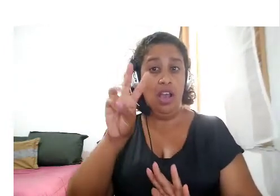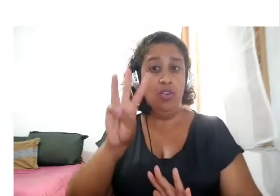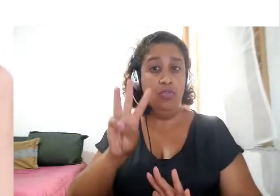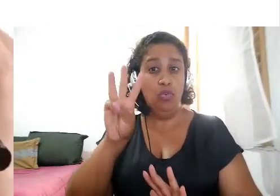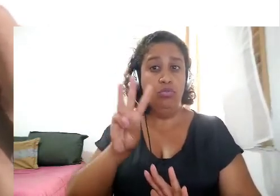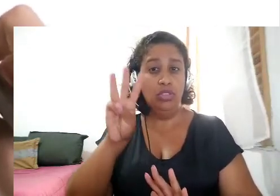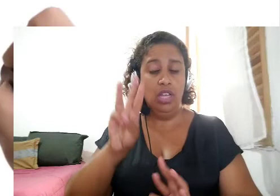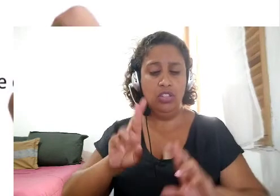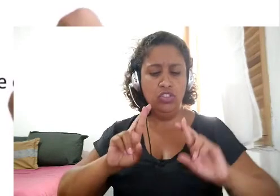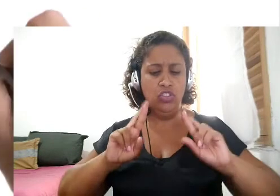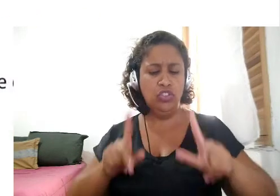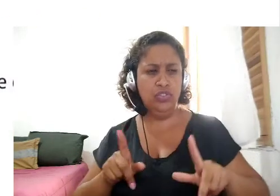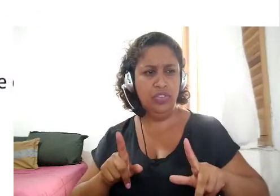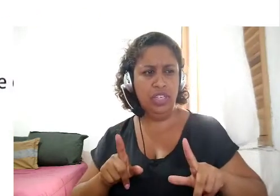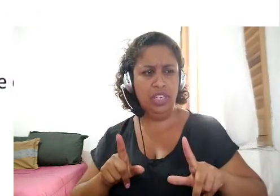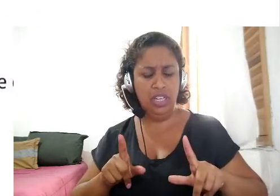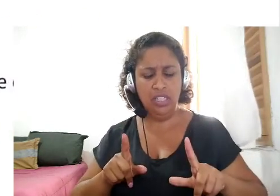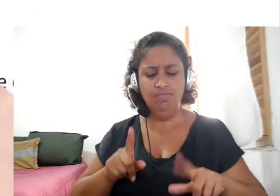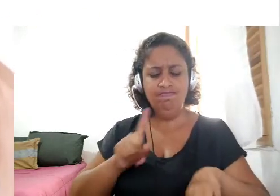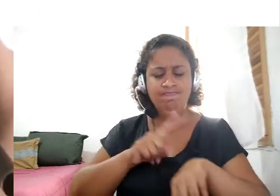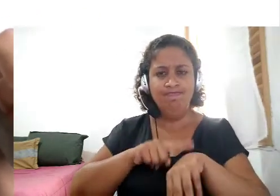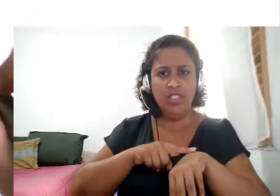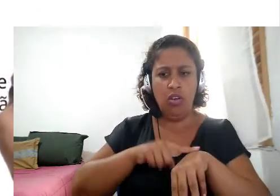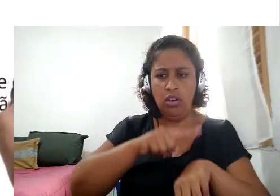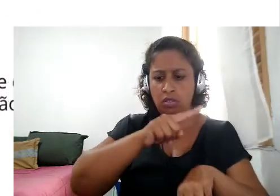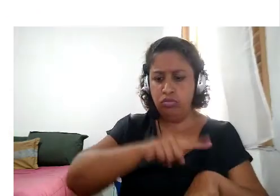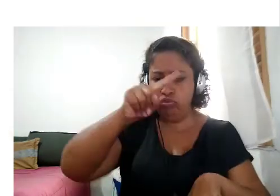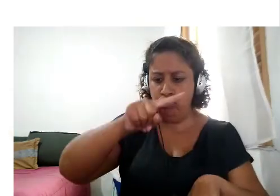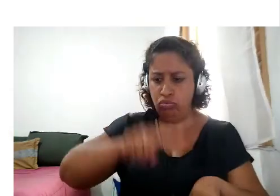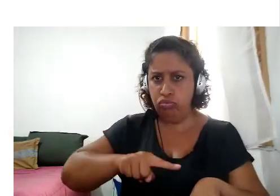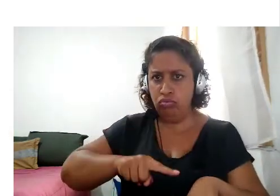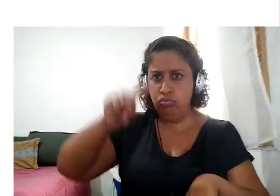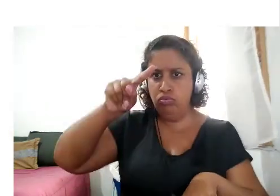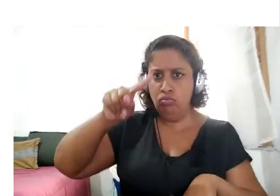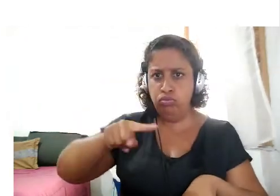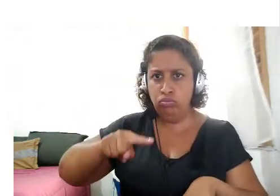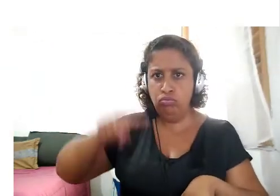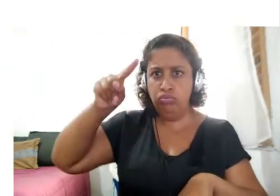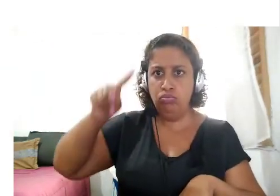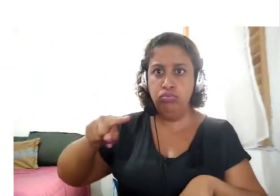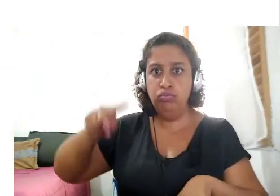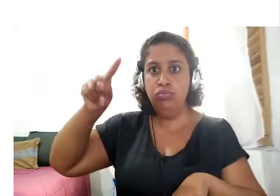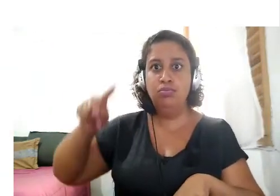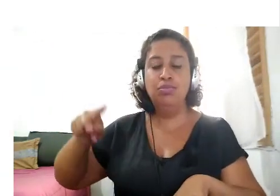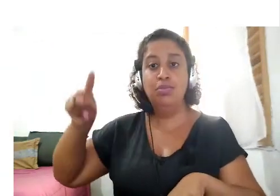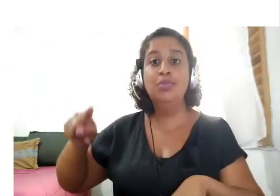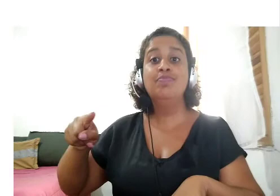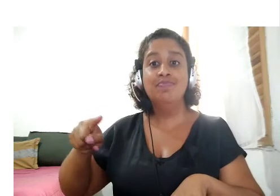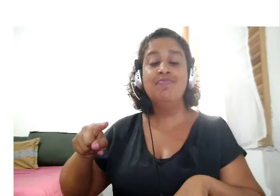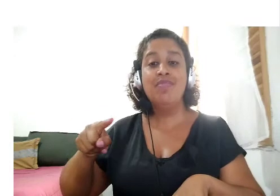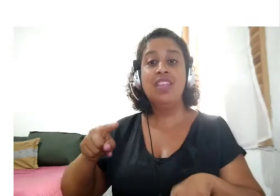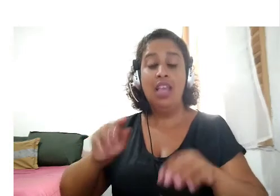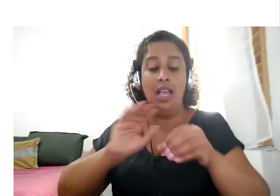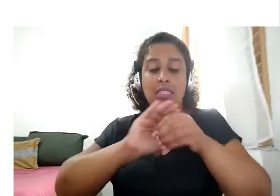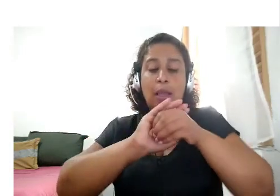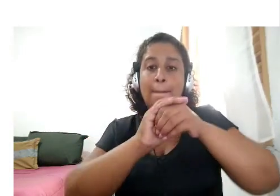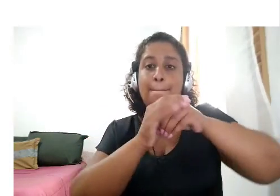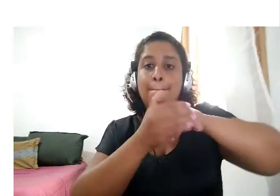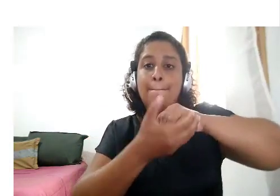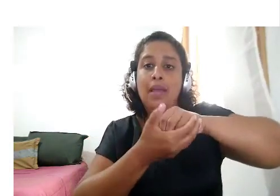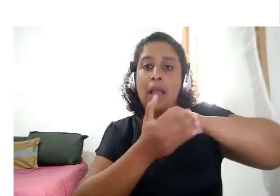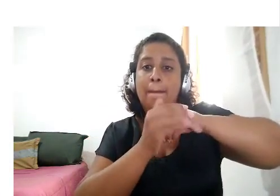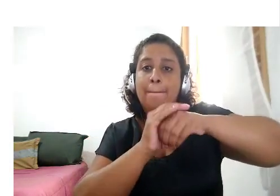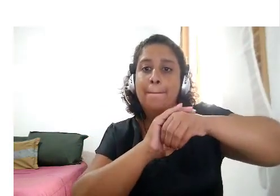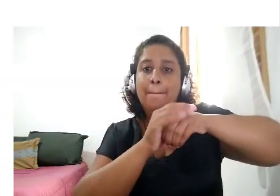da capacidade da célula de gerar tal potencial. Ou seja, o potencial pós-sináptico está relacionado com a capacidade da